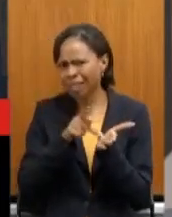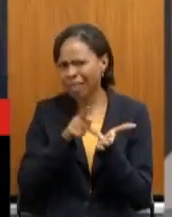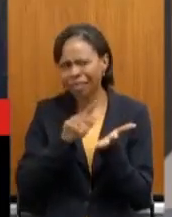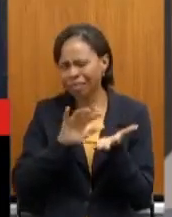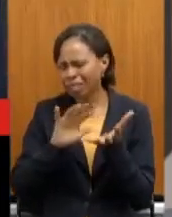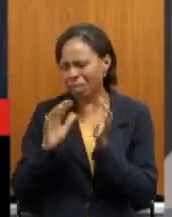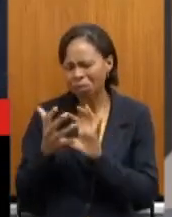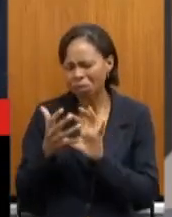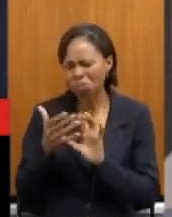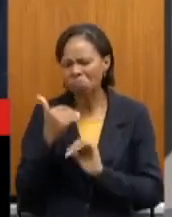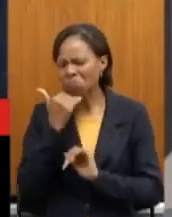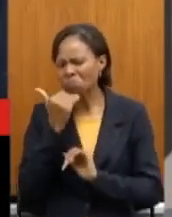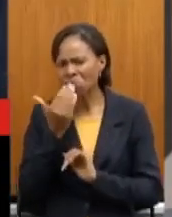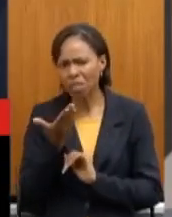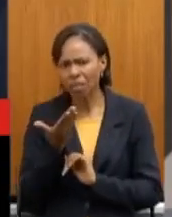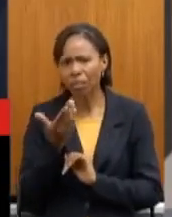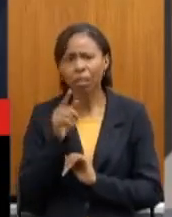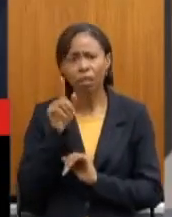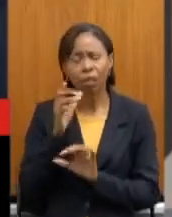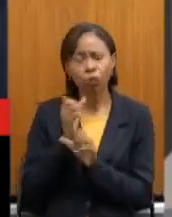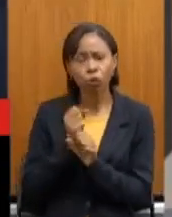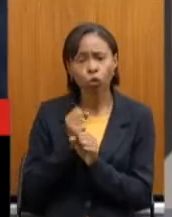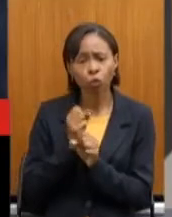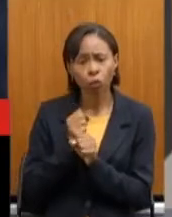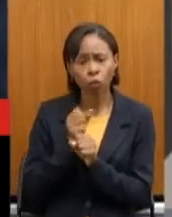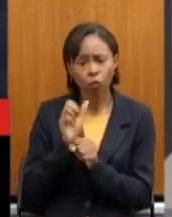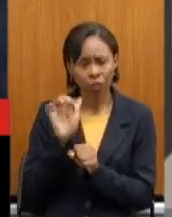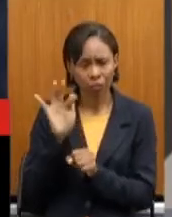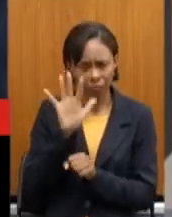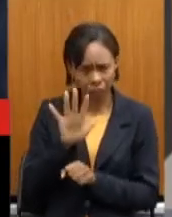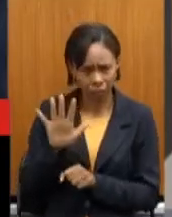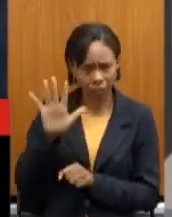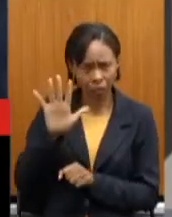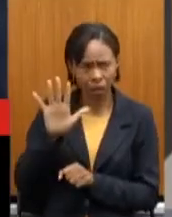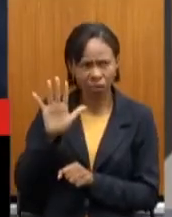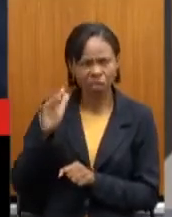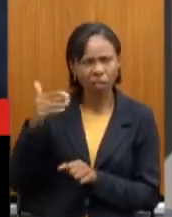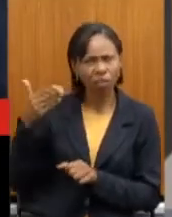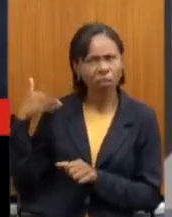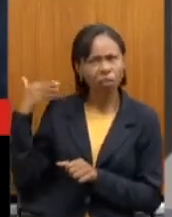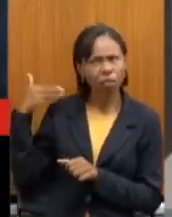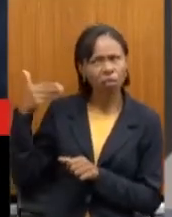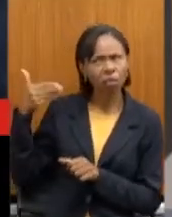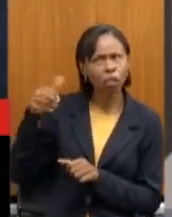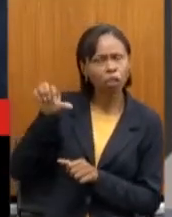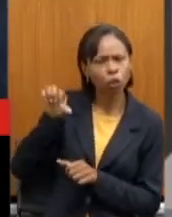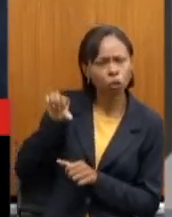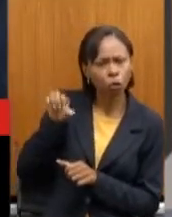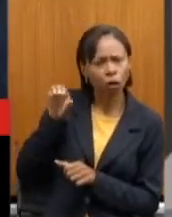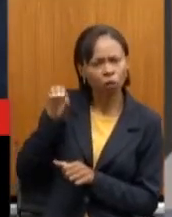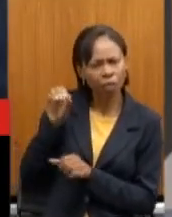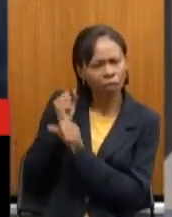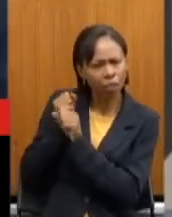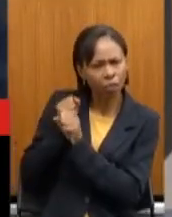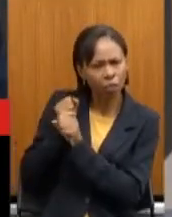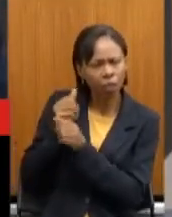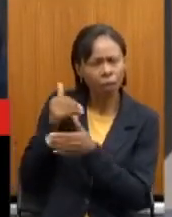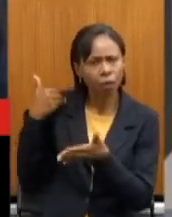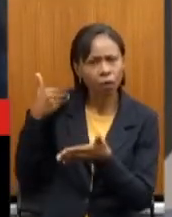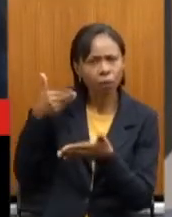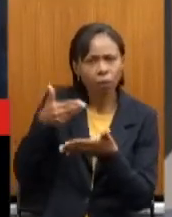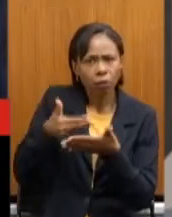do tesouro nacional nós vemos que da década de 90 para cá aconteceu um